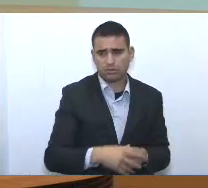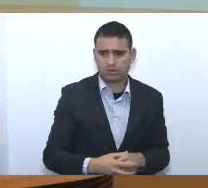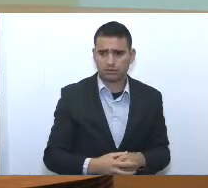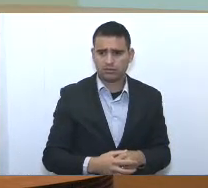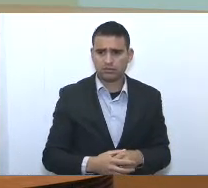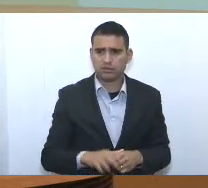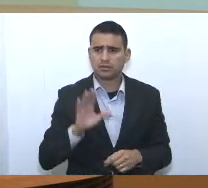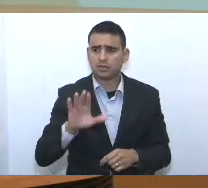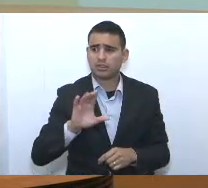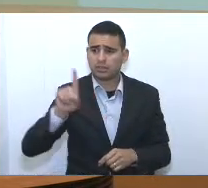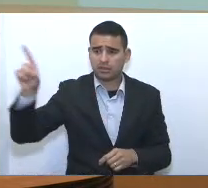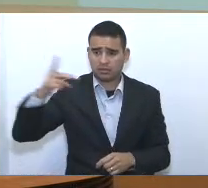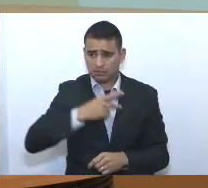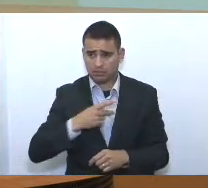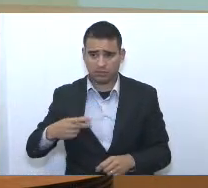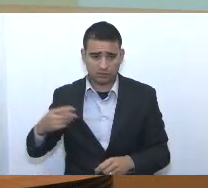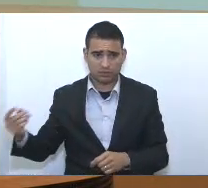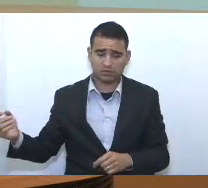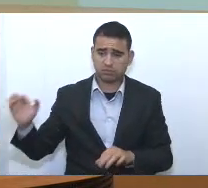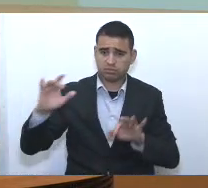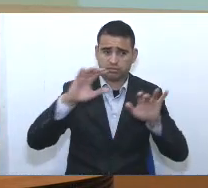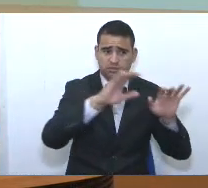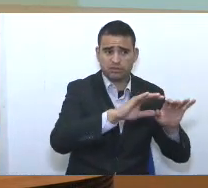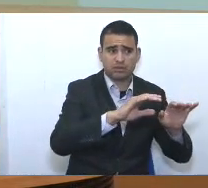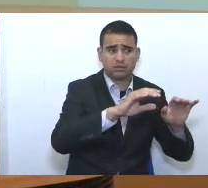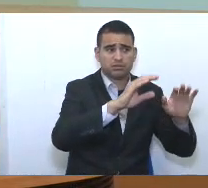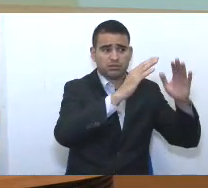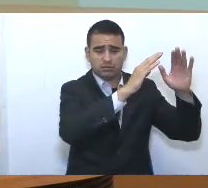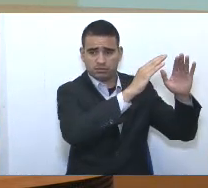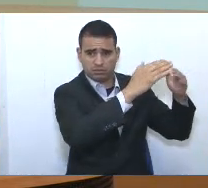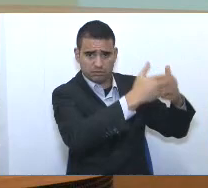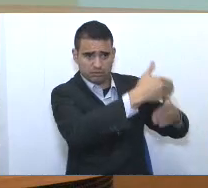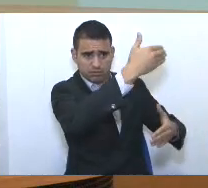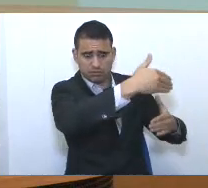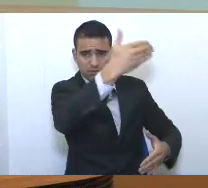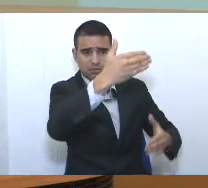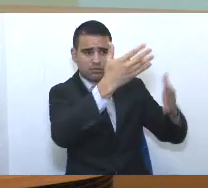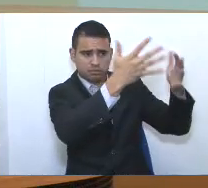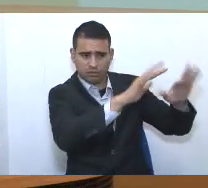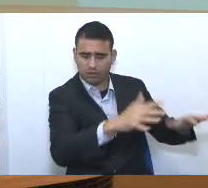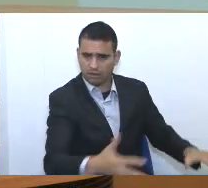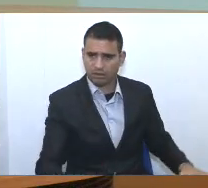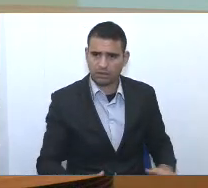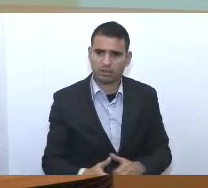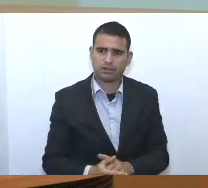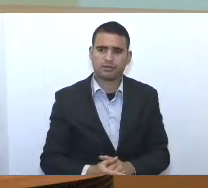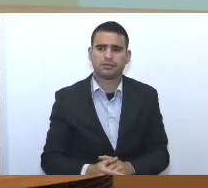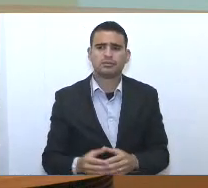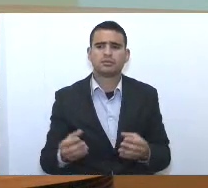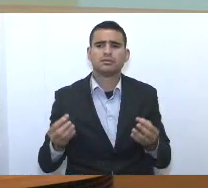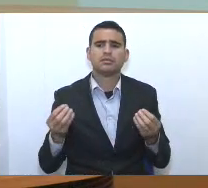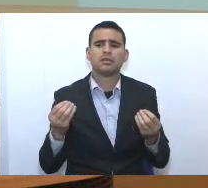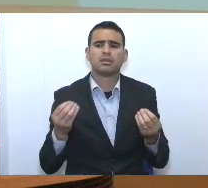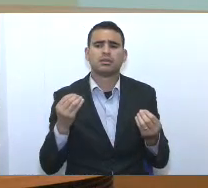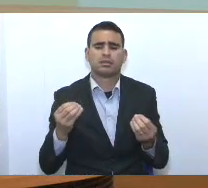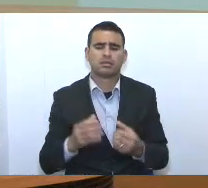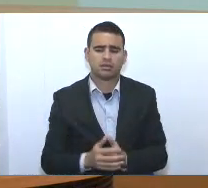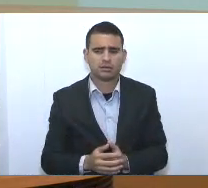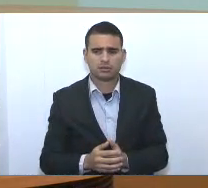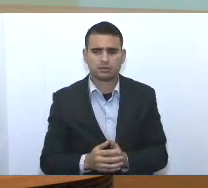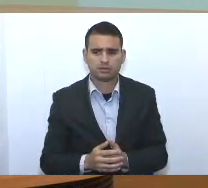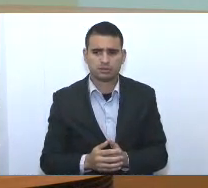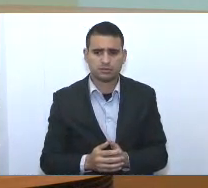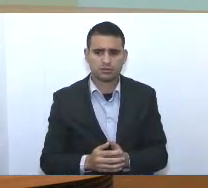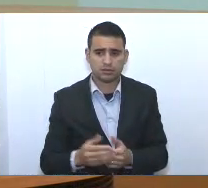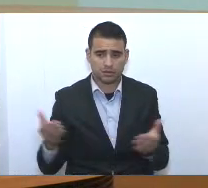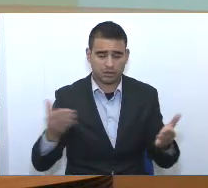prefeitura a derrubar. E agora, 10 dias atrás, todos eles receberam um telegrama pedindo que até o dia 26, quem